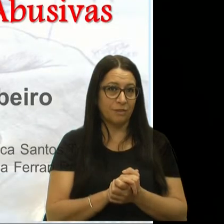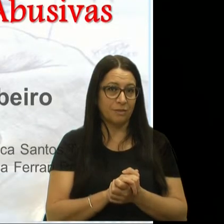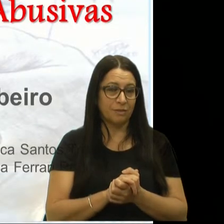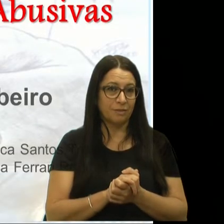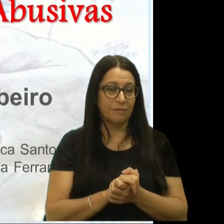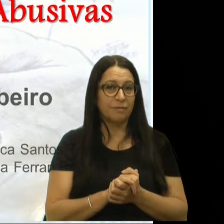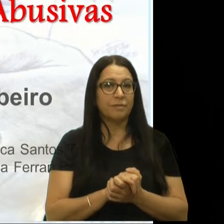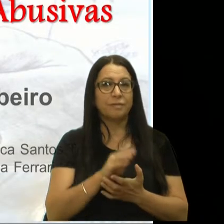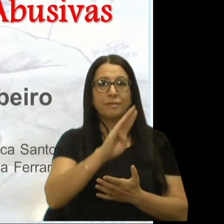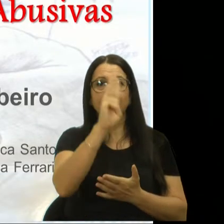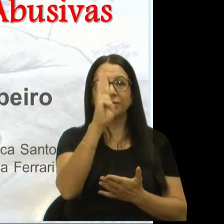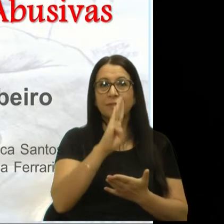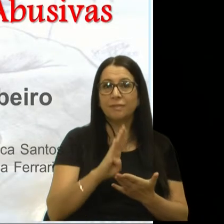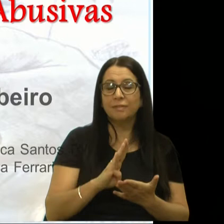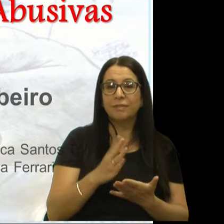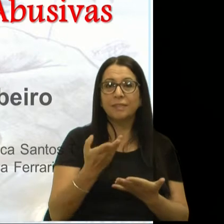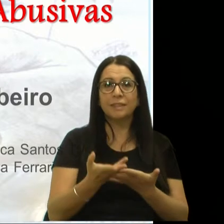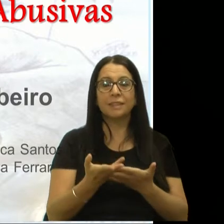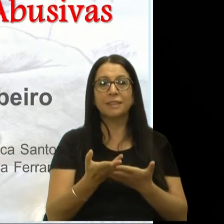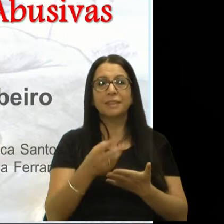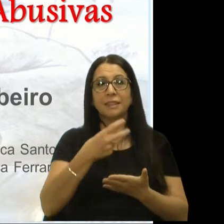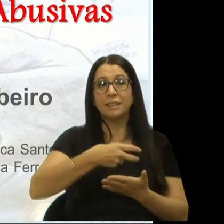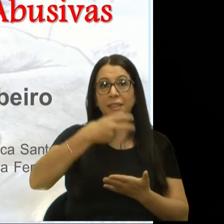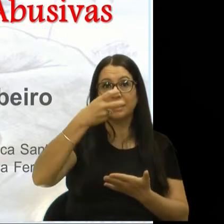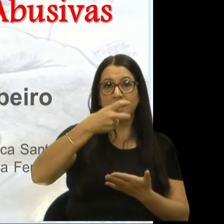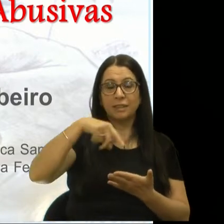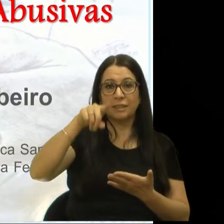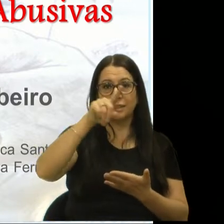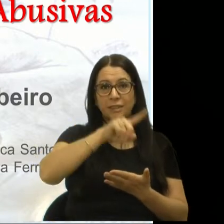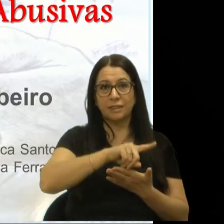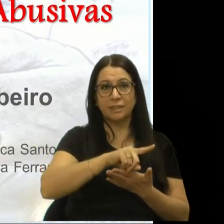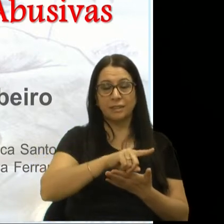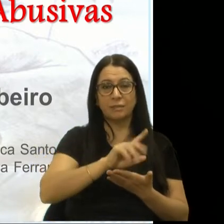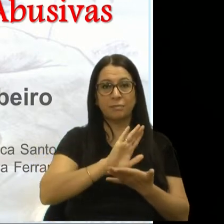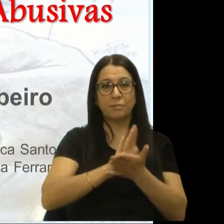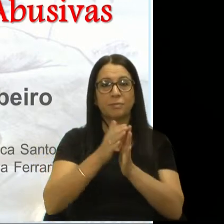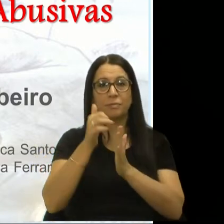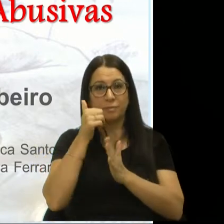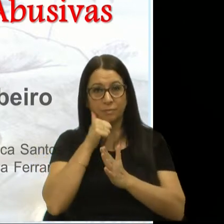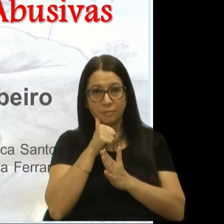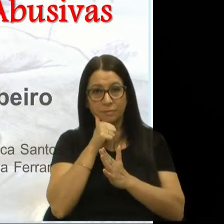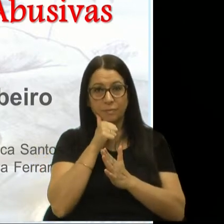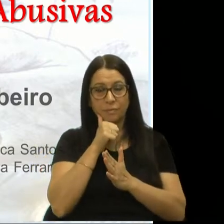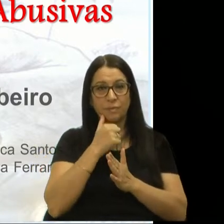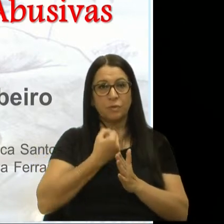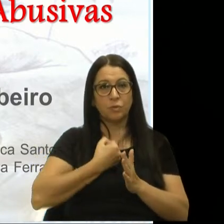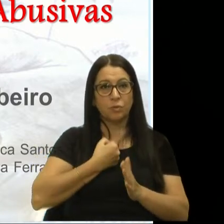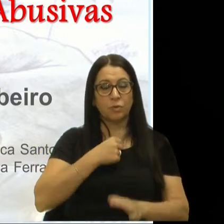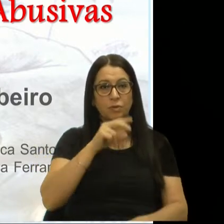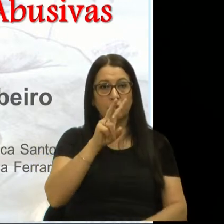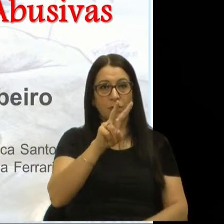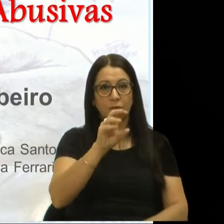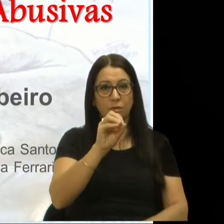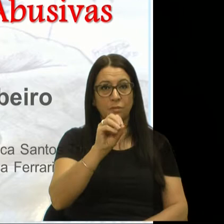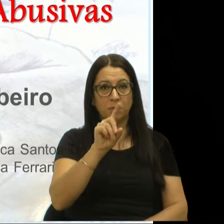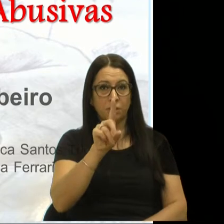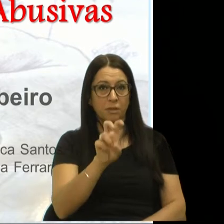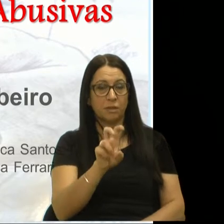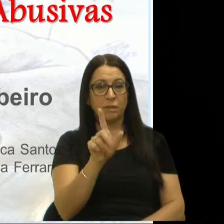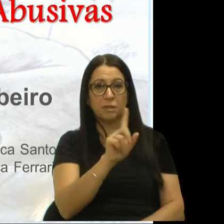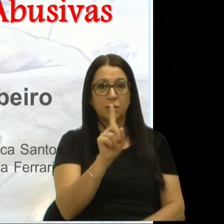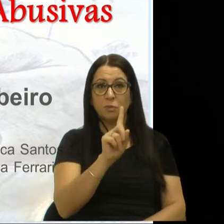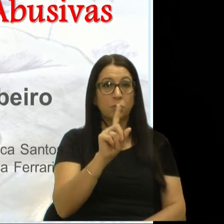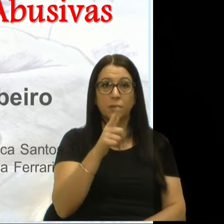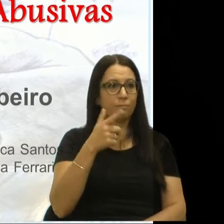O Brasil, ele está em quinto lugar no ranking mundial de feminicídio, e isso é um dado desde 2015 e que não tende a